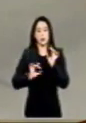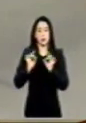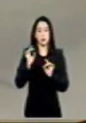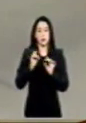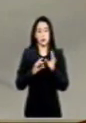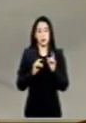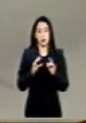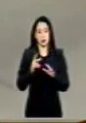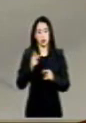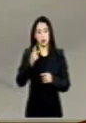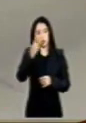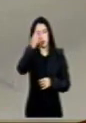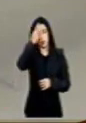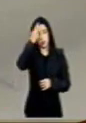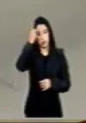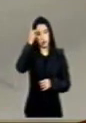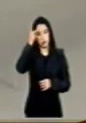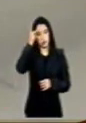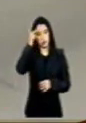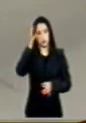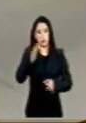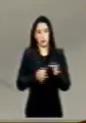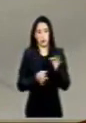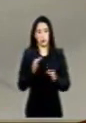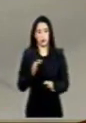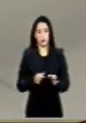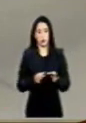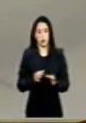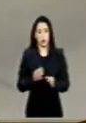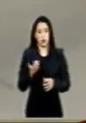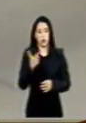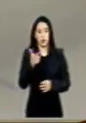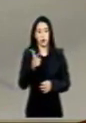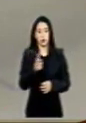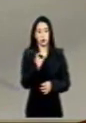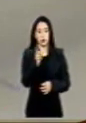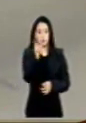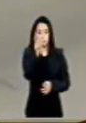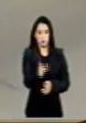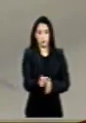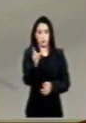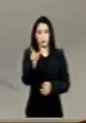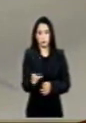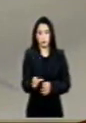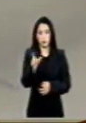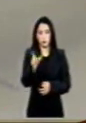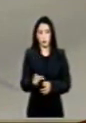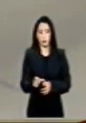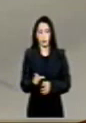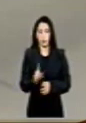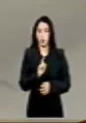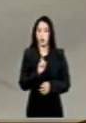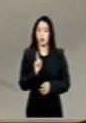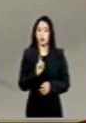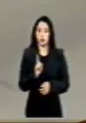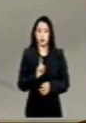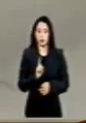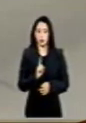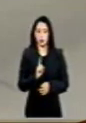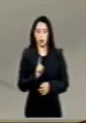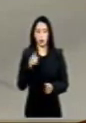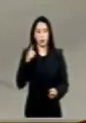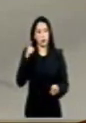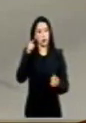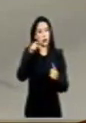parlamentares. Portanto, elas não têm um caráter subjetivo. Elas possuem um caráter